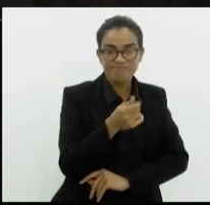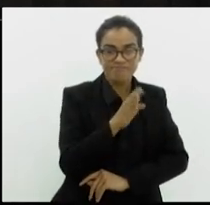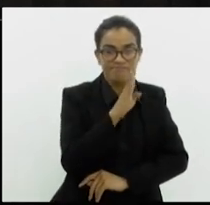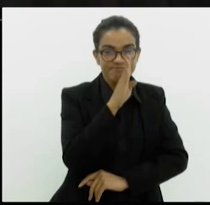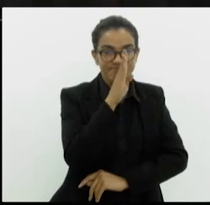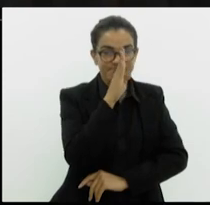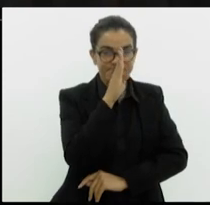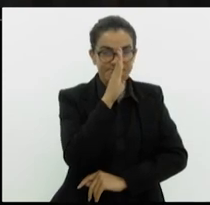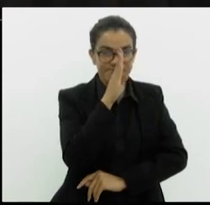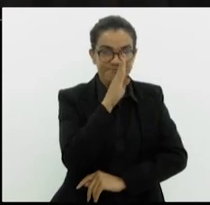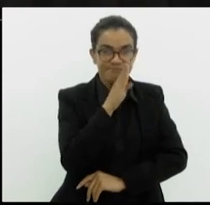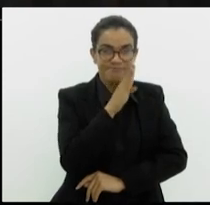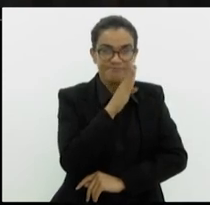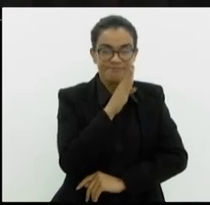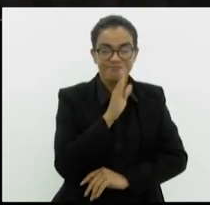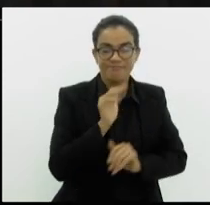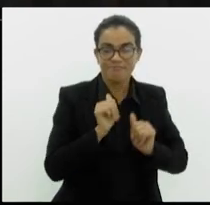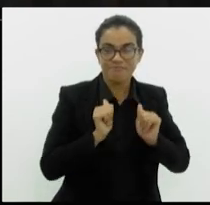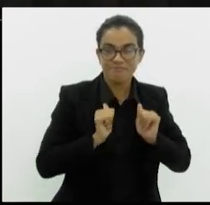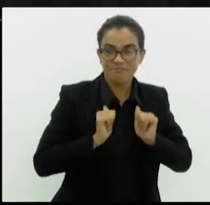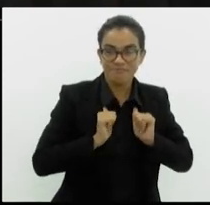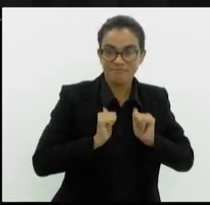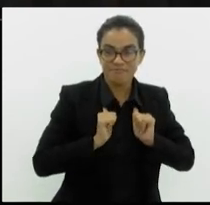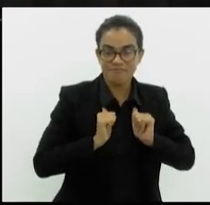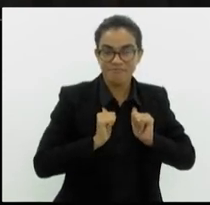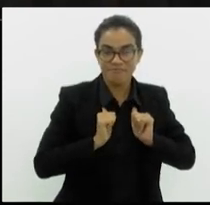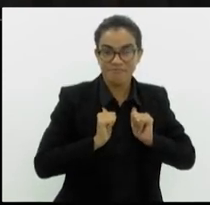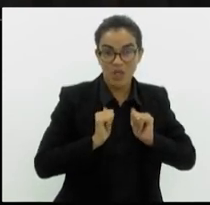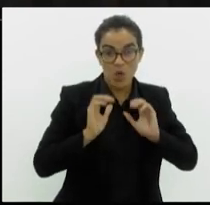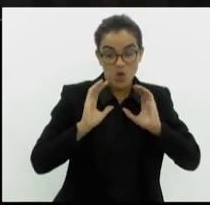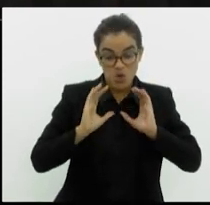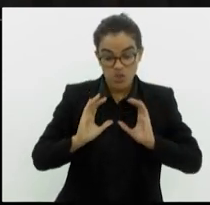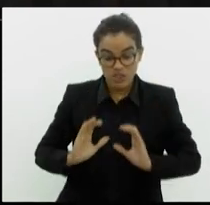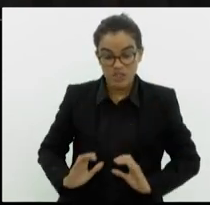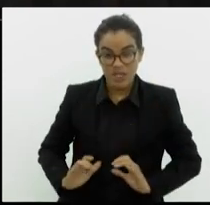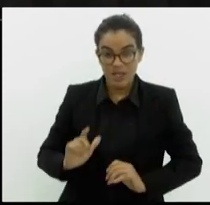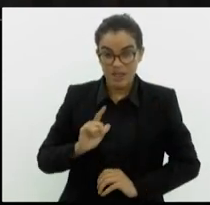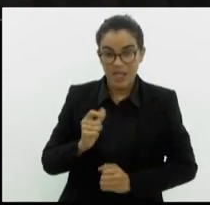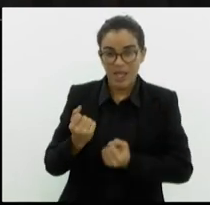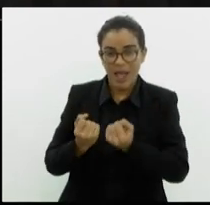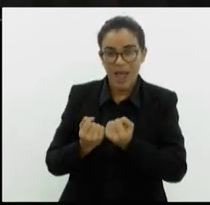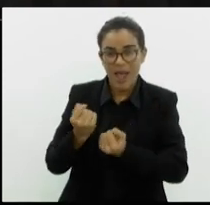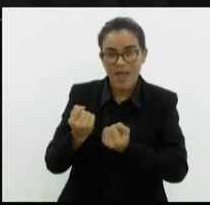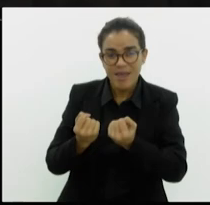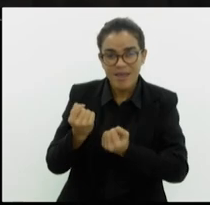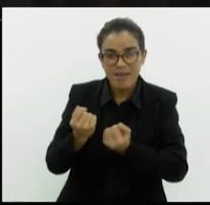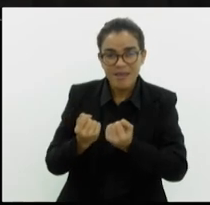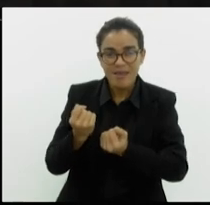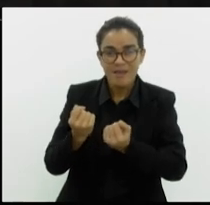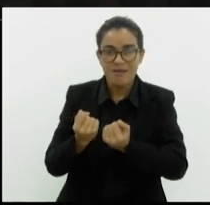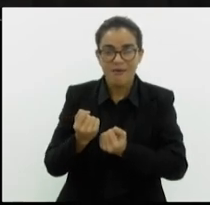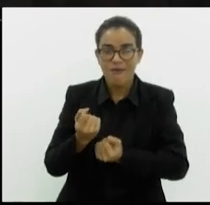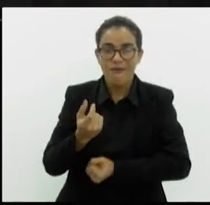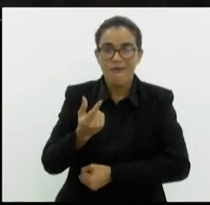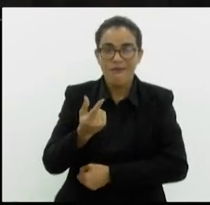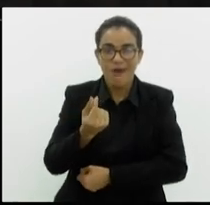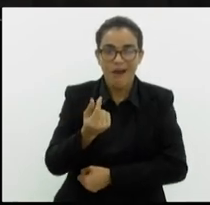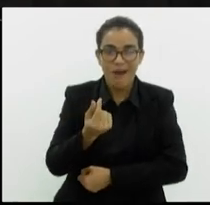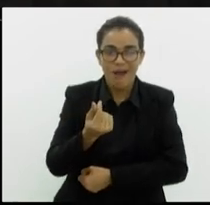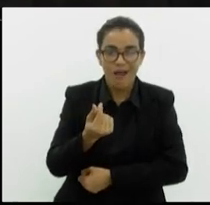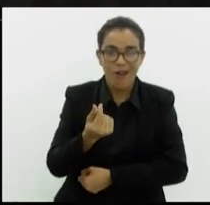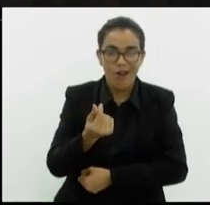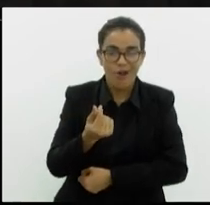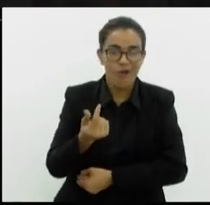mundo relutando. O cidadão que tem um carrinho que custou